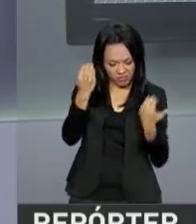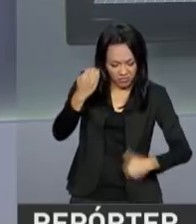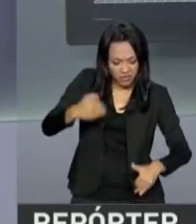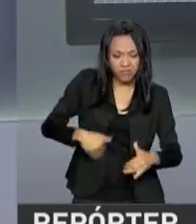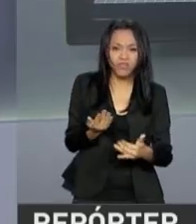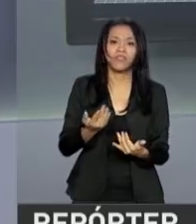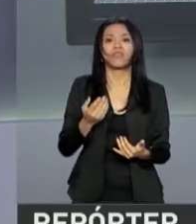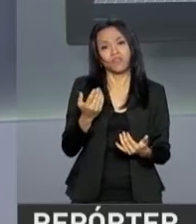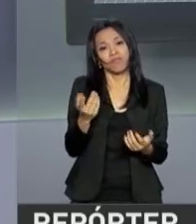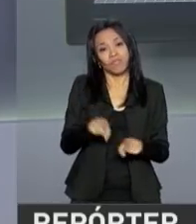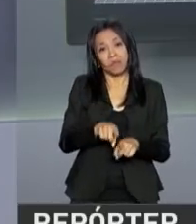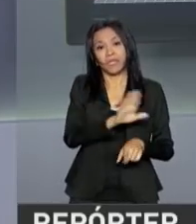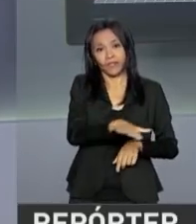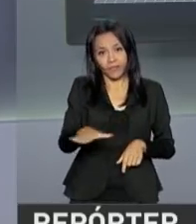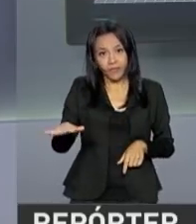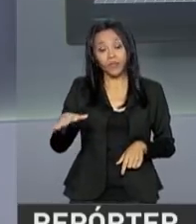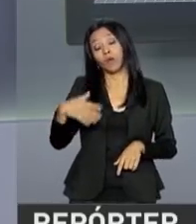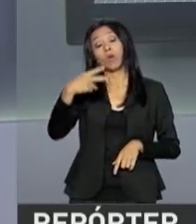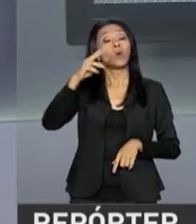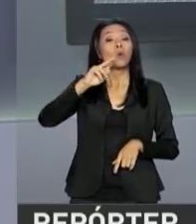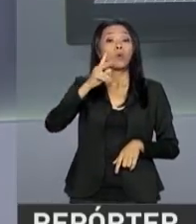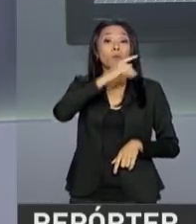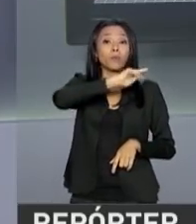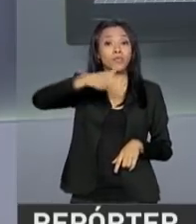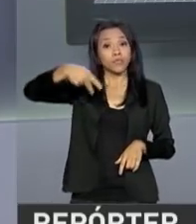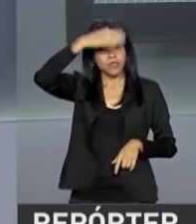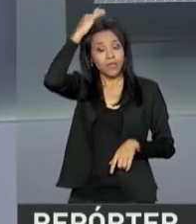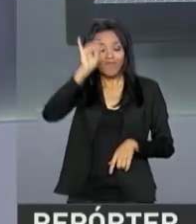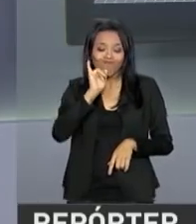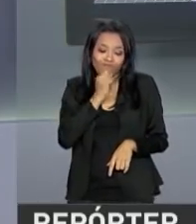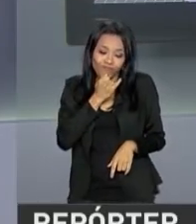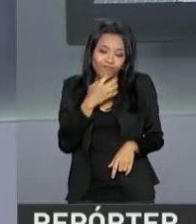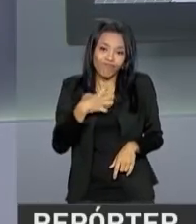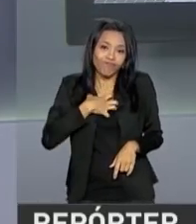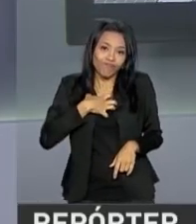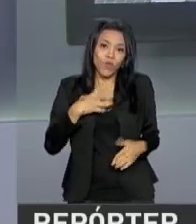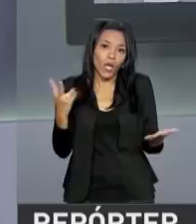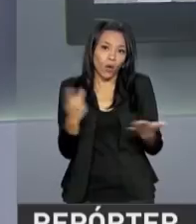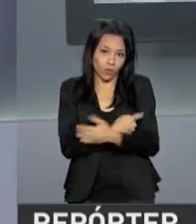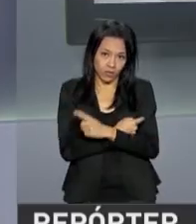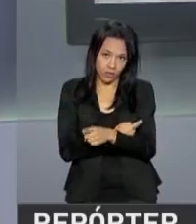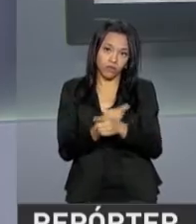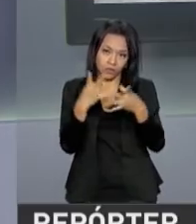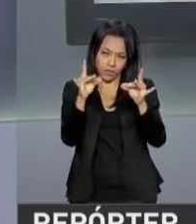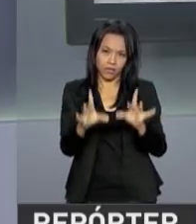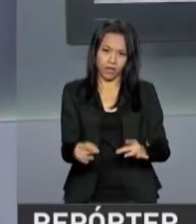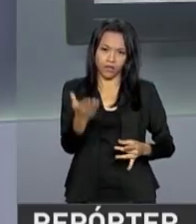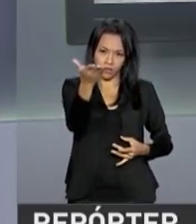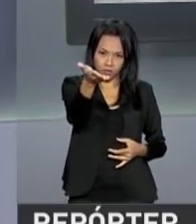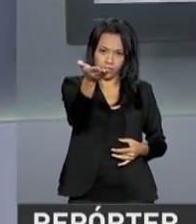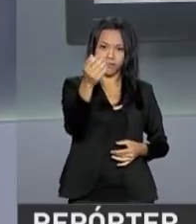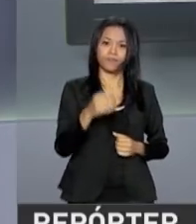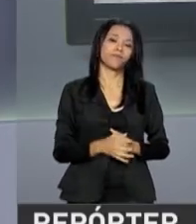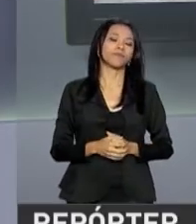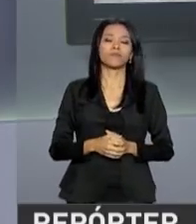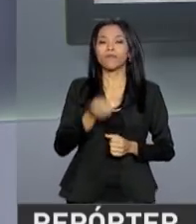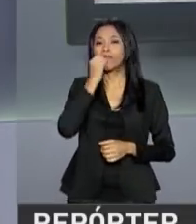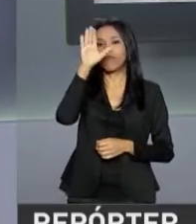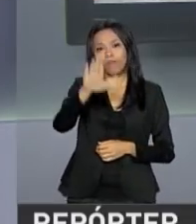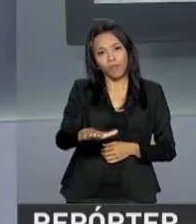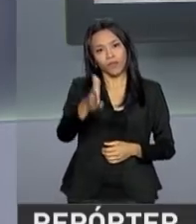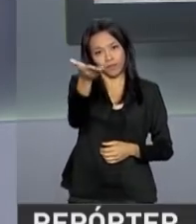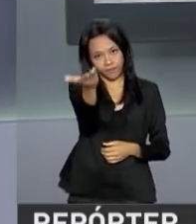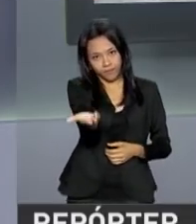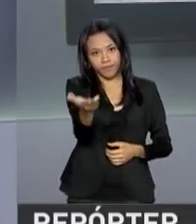crianças o presidente michel temer lamentou o acidente quem tem os detalhes é o repórter nem pereira o lanac boa tarde pra